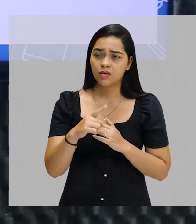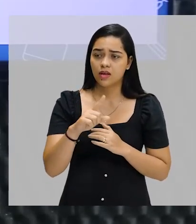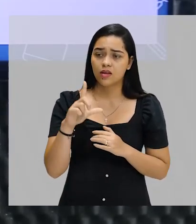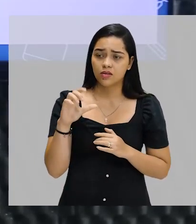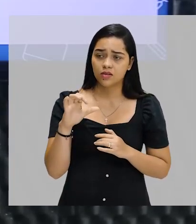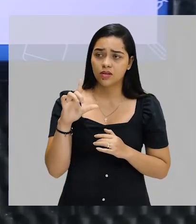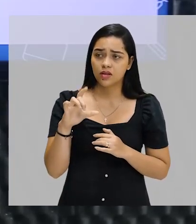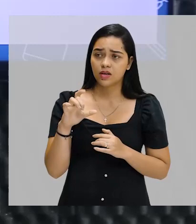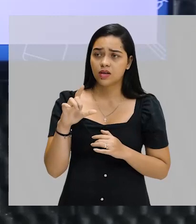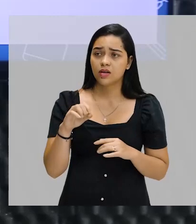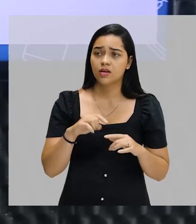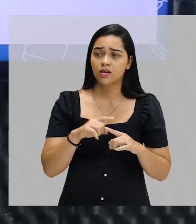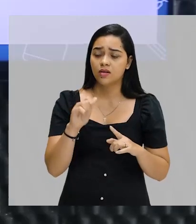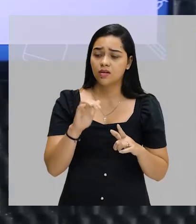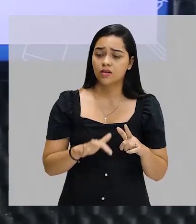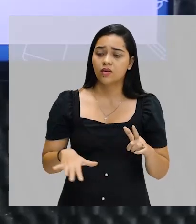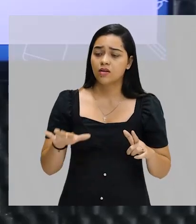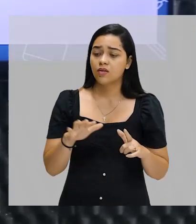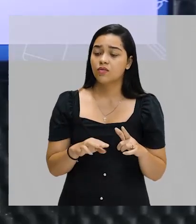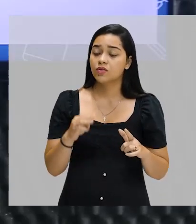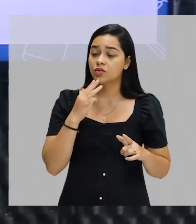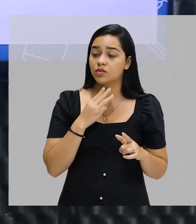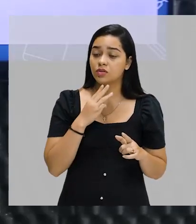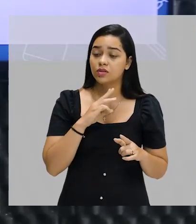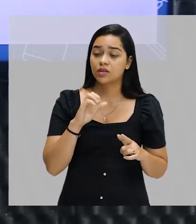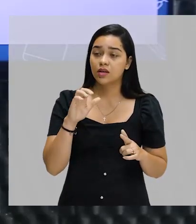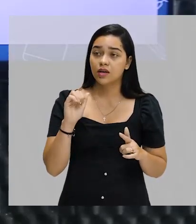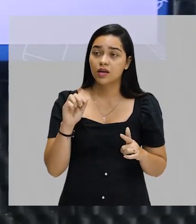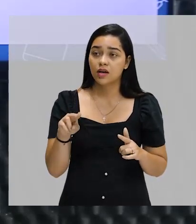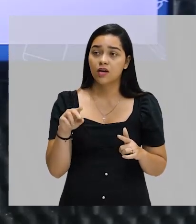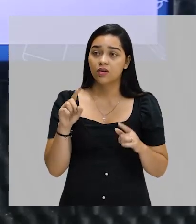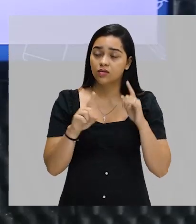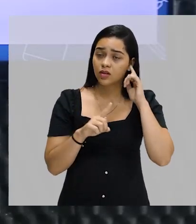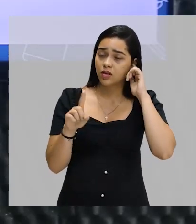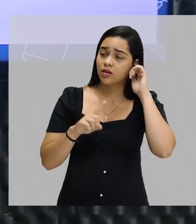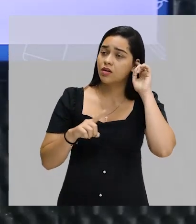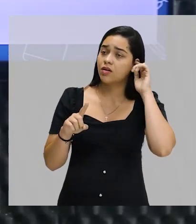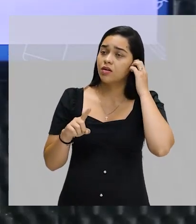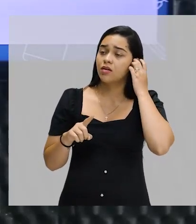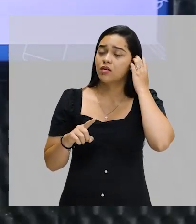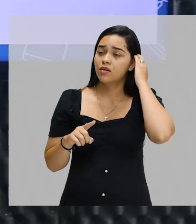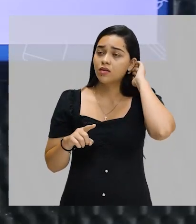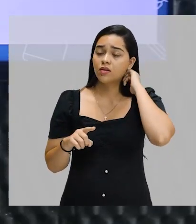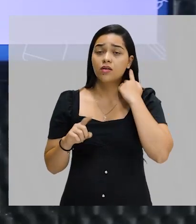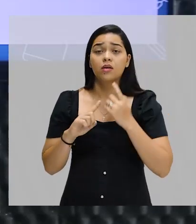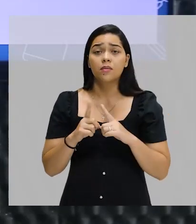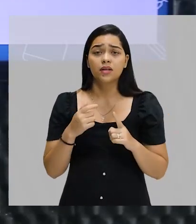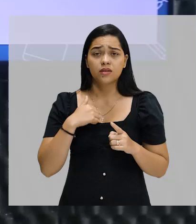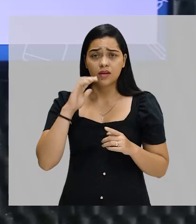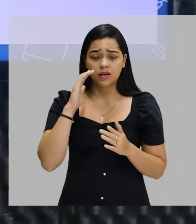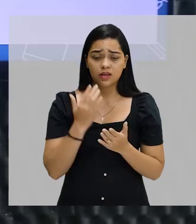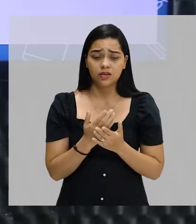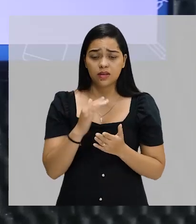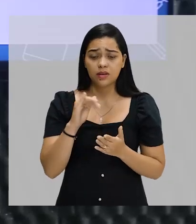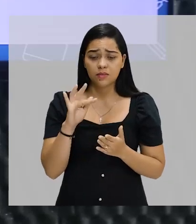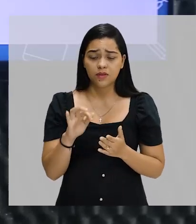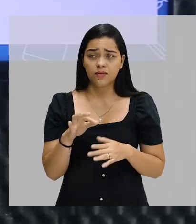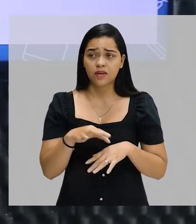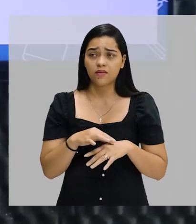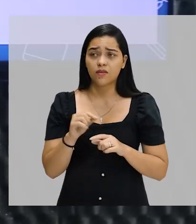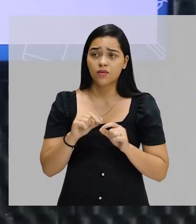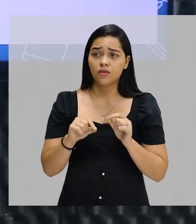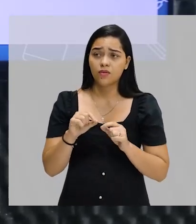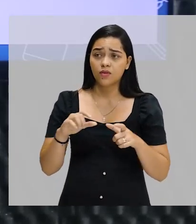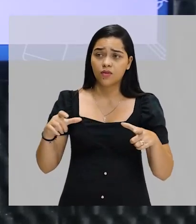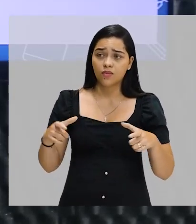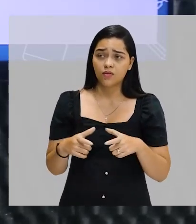Instagram, plataforma Gonçalves Dias. Não, Cacau, você não era isso, se eu estiver errada. Mas eu acho que bife a cavalo é aquele